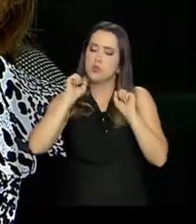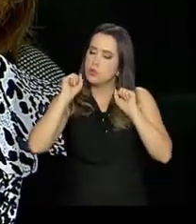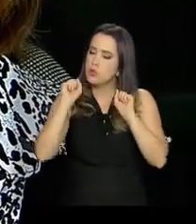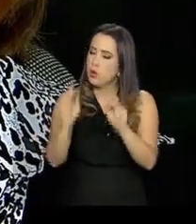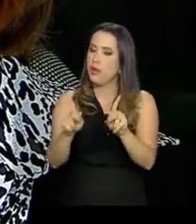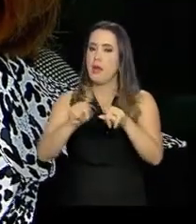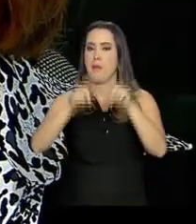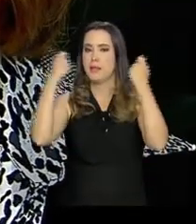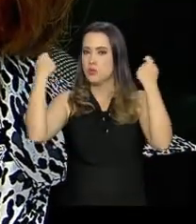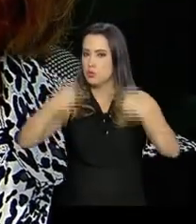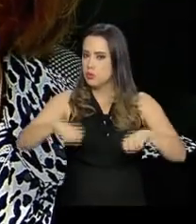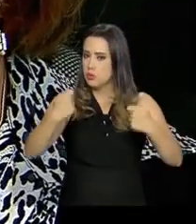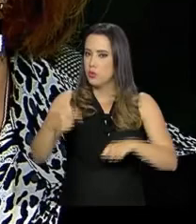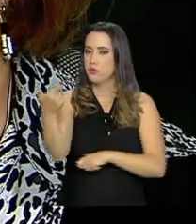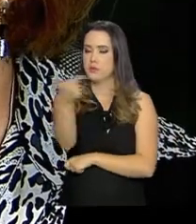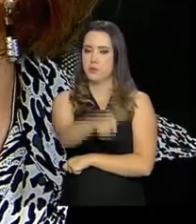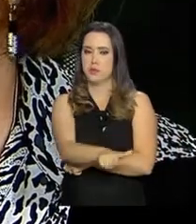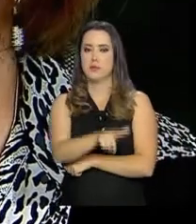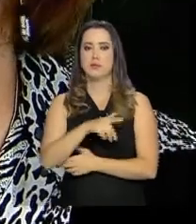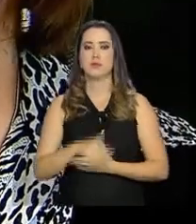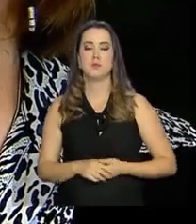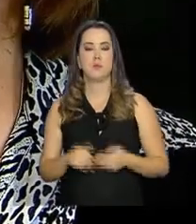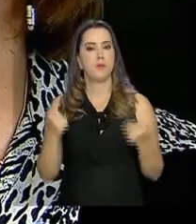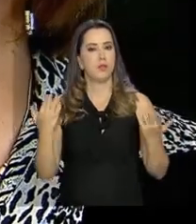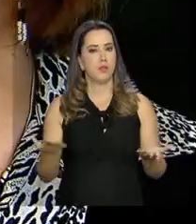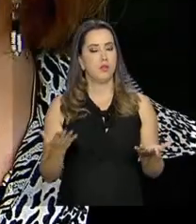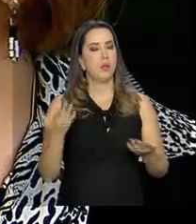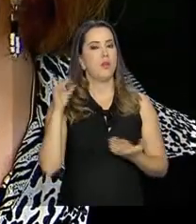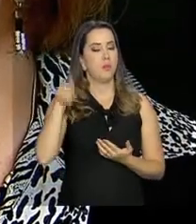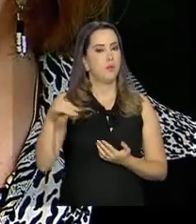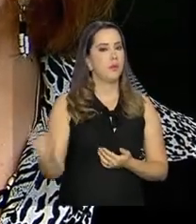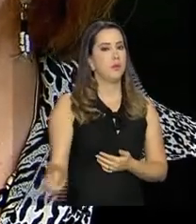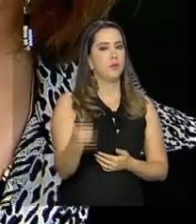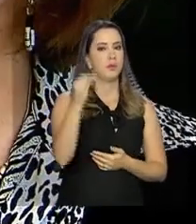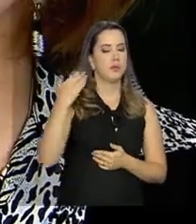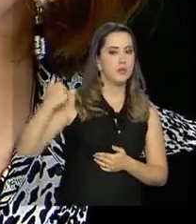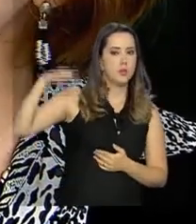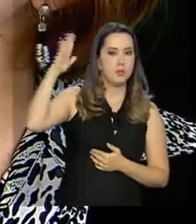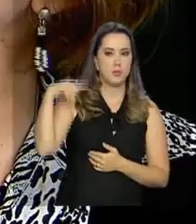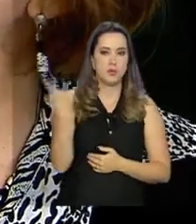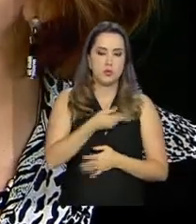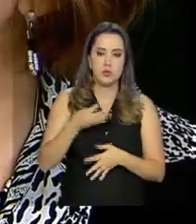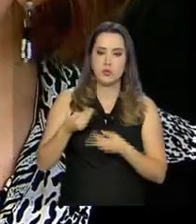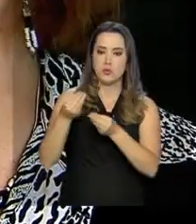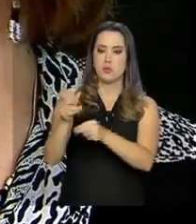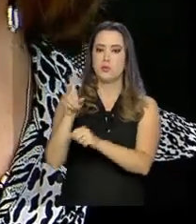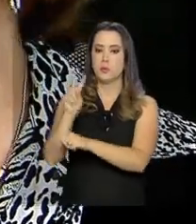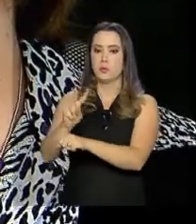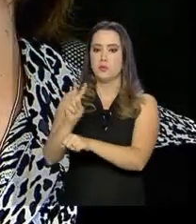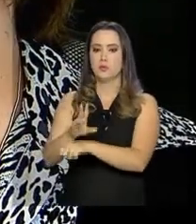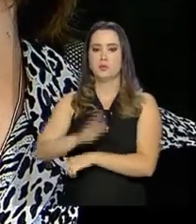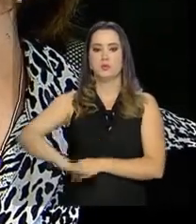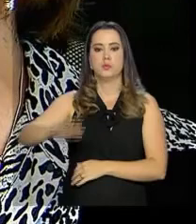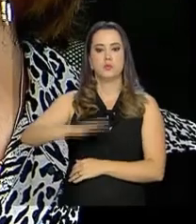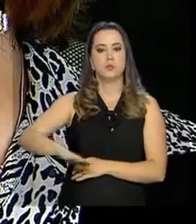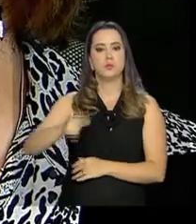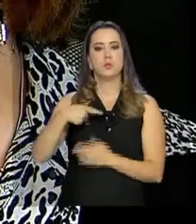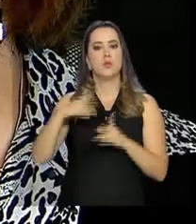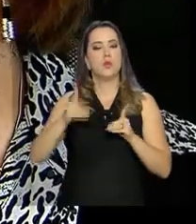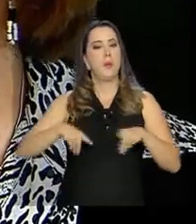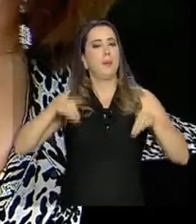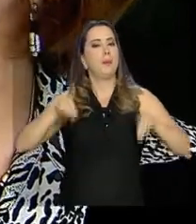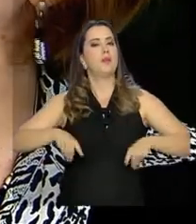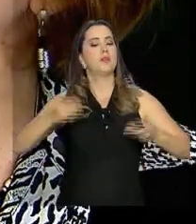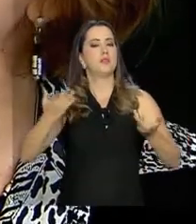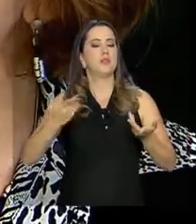tem ou não as doses encomendadas pelo ministério da saúde é uma oportunidade a mais de nós darmos um reforço nas crianças seja a paralisia infantil